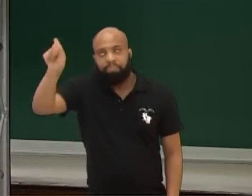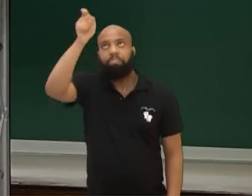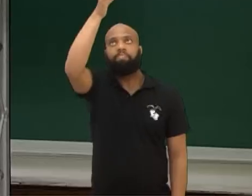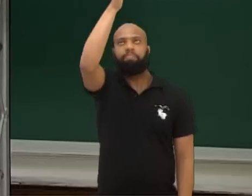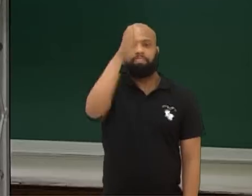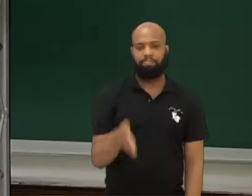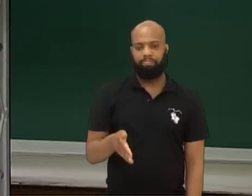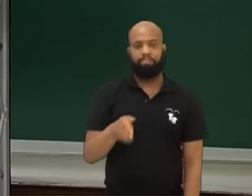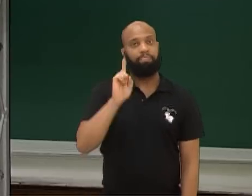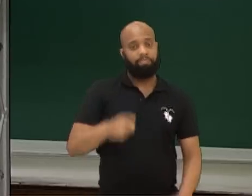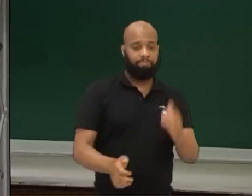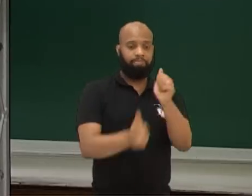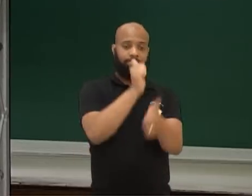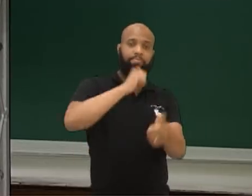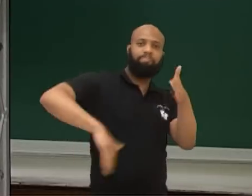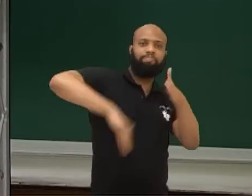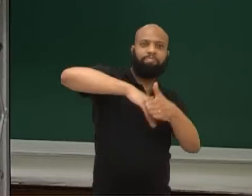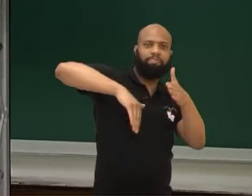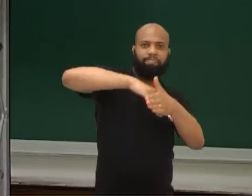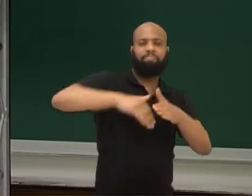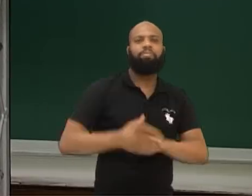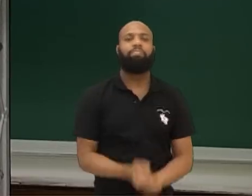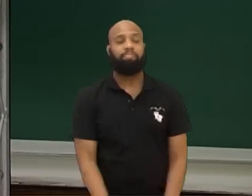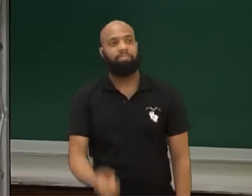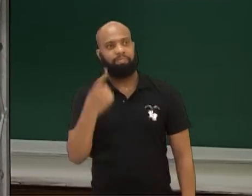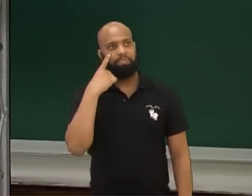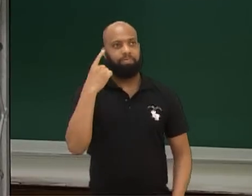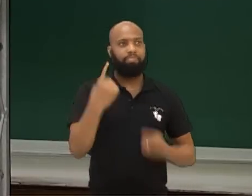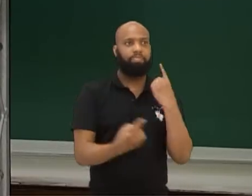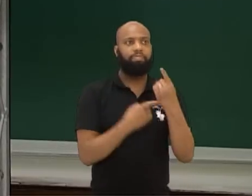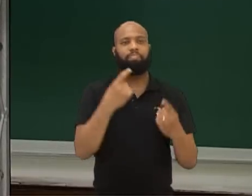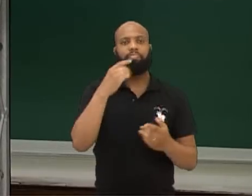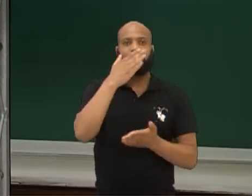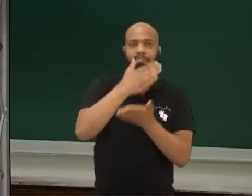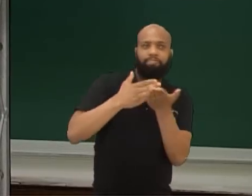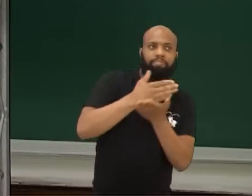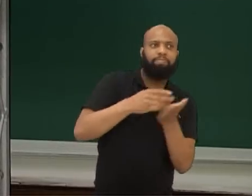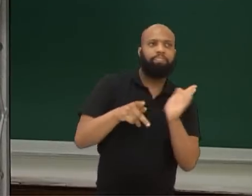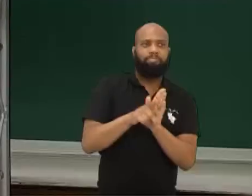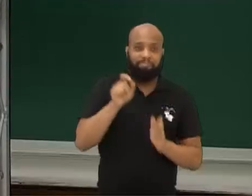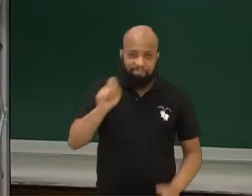do círculo é futebol. Então, vamos ver lá. Qual que é a metade do futebol?